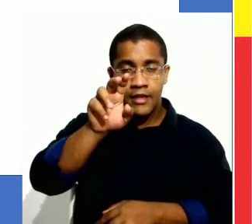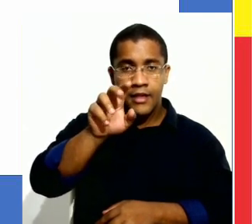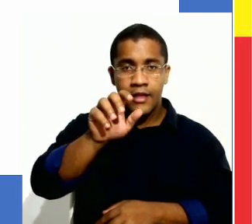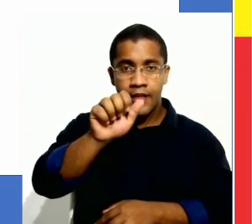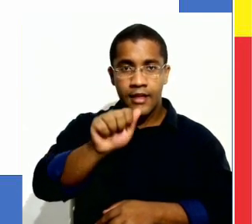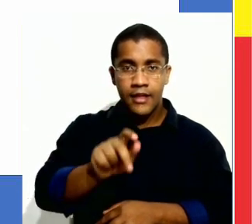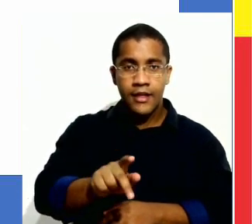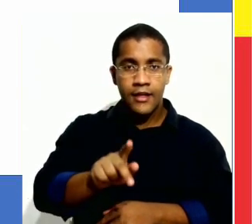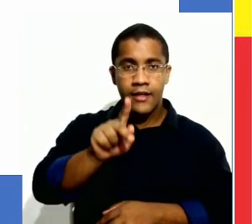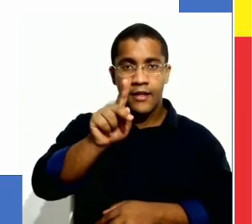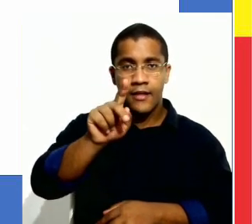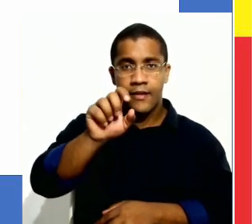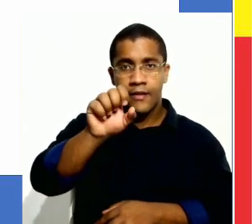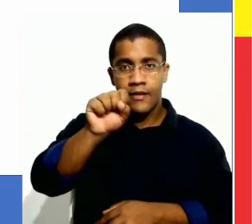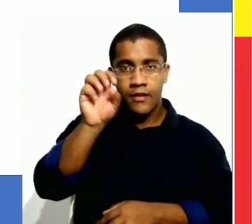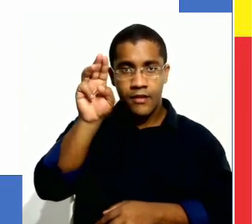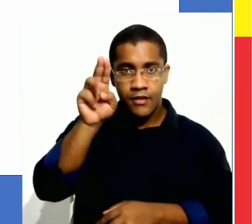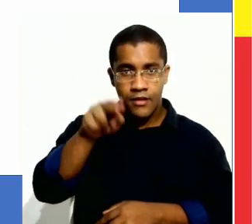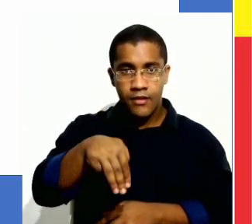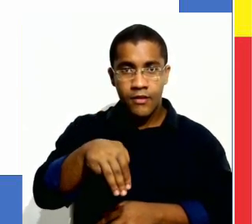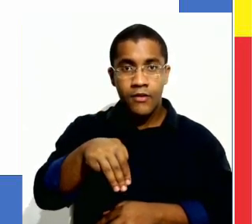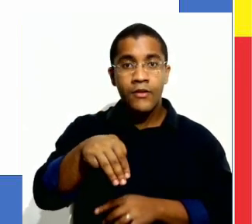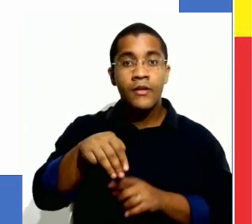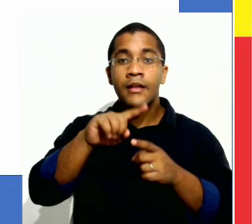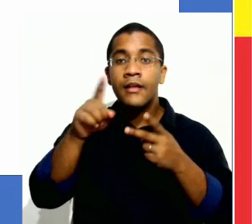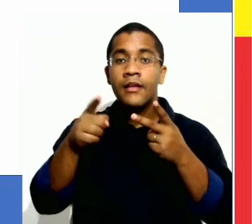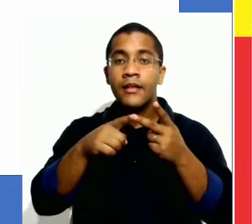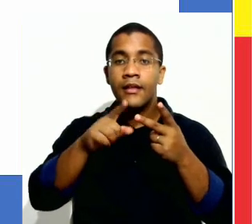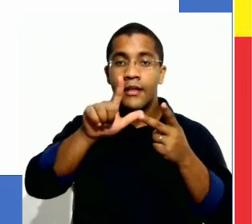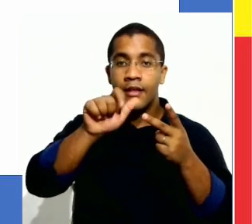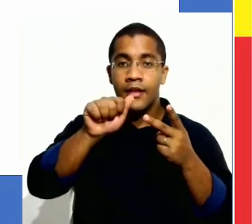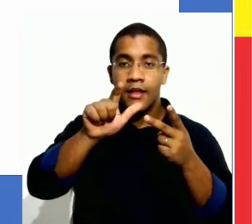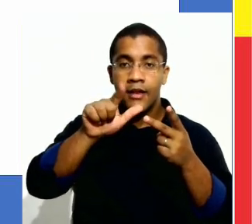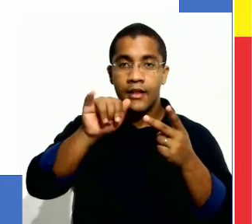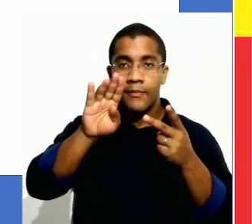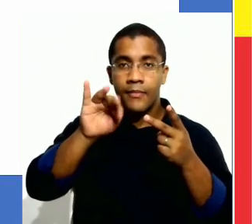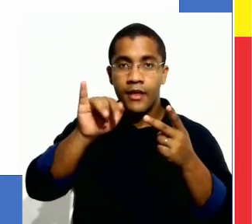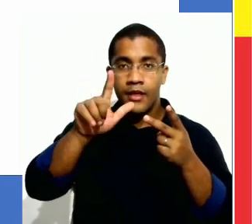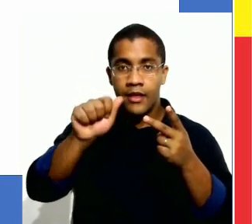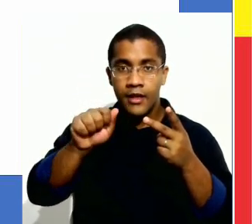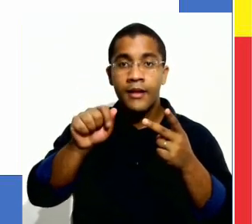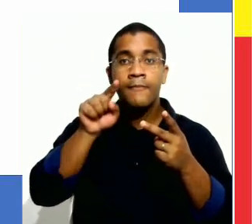a Igreja Ortodoxa Etíope. Invista